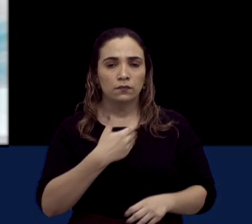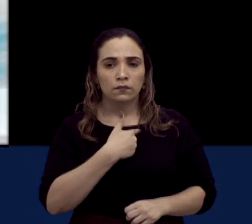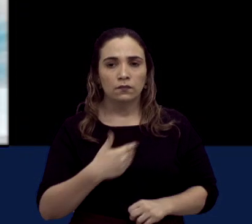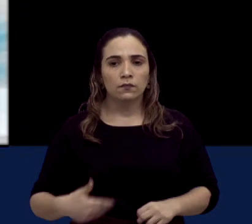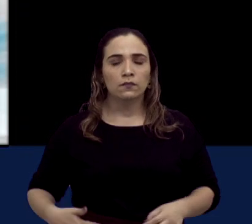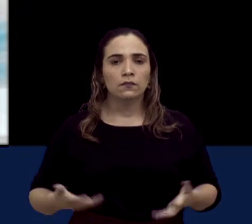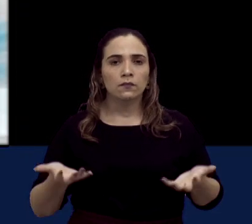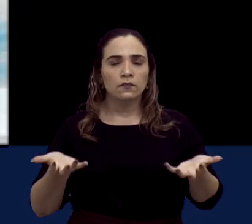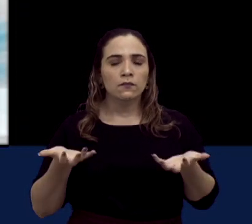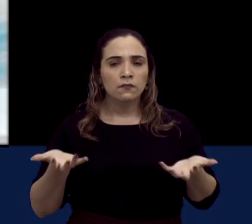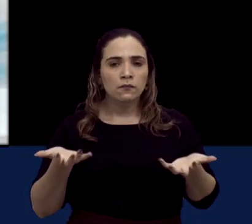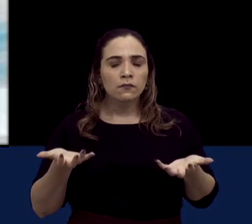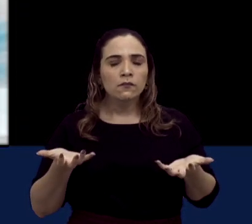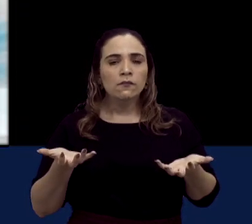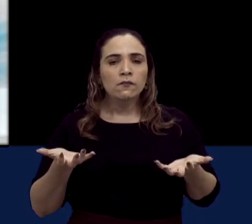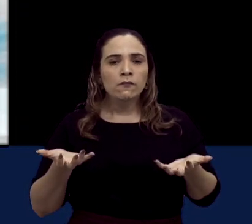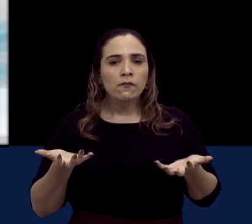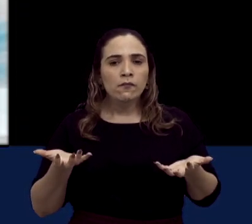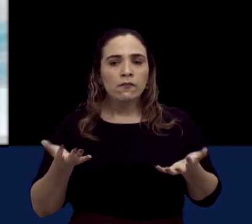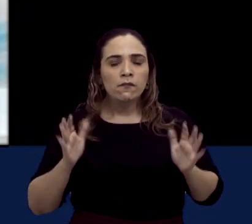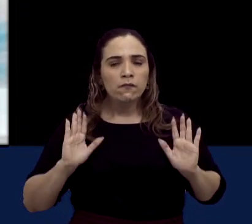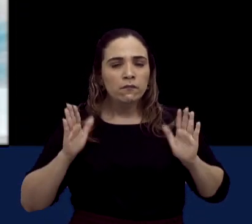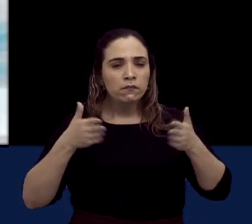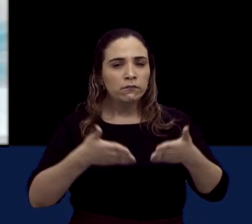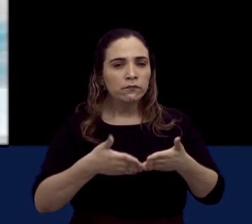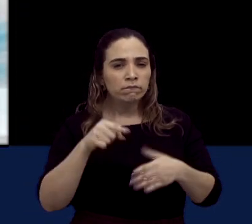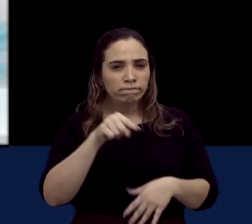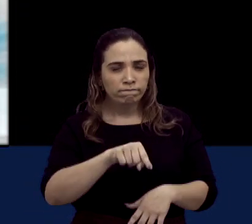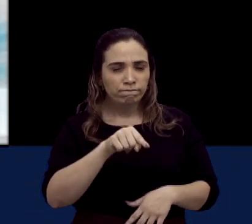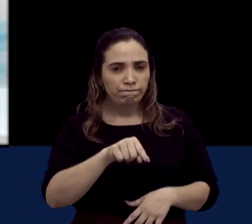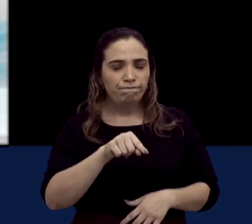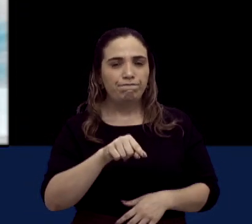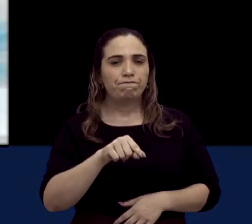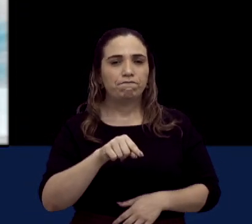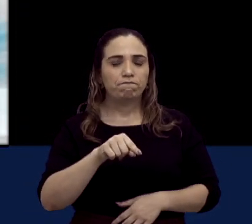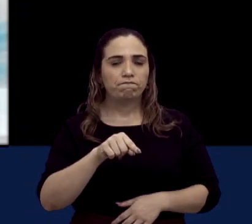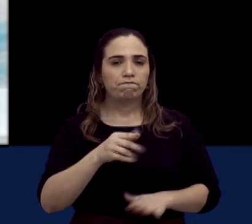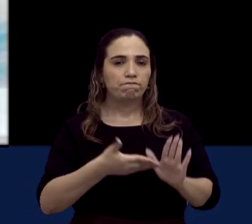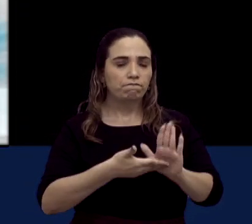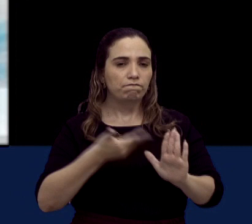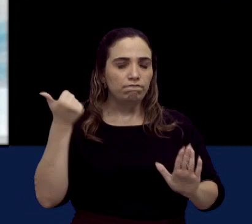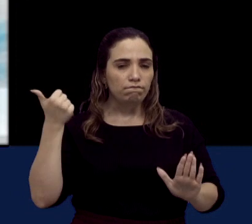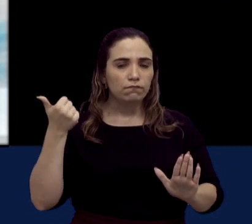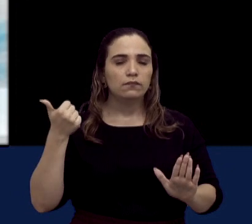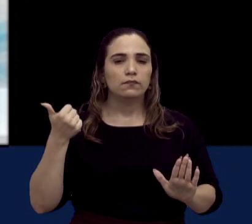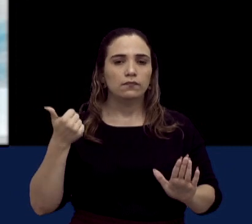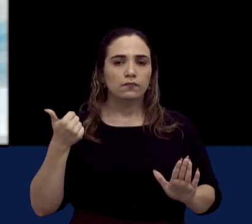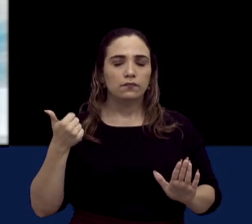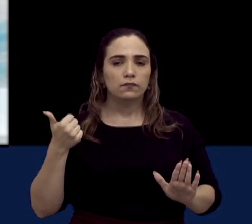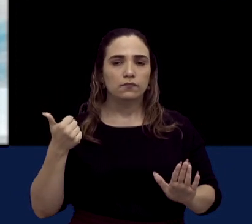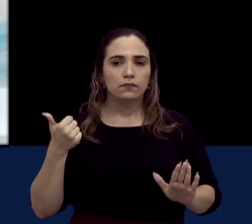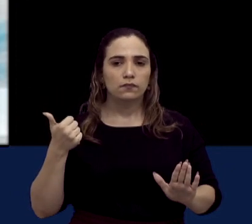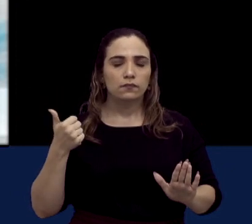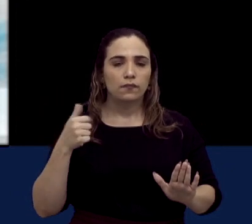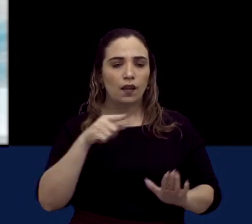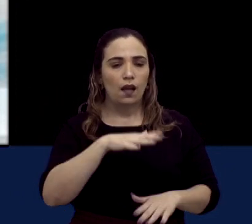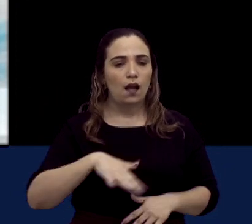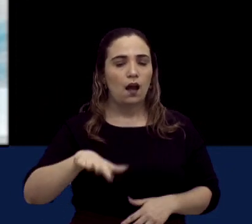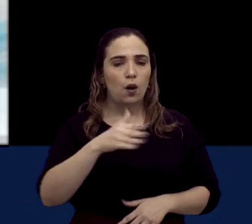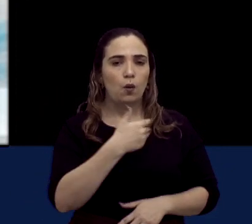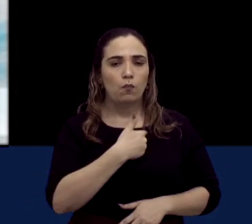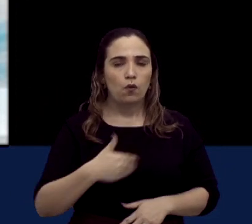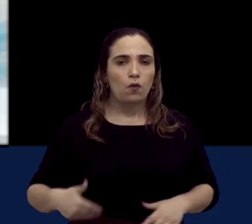queria tirar o foco da execução, certo? Das instituições